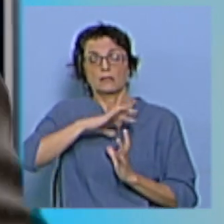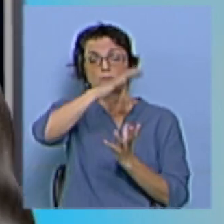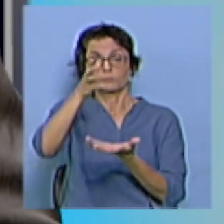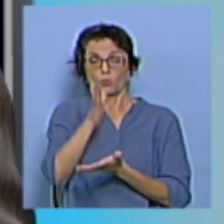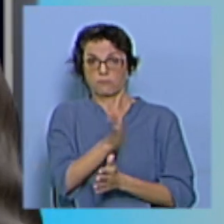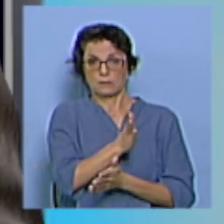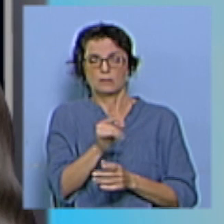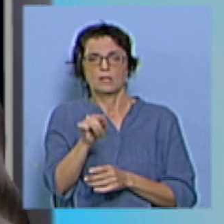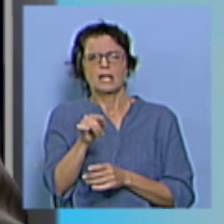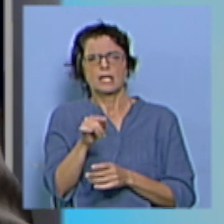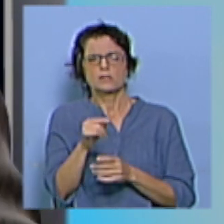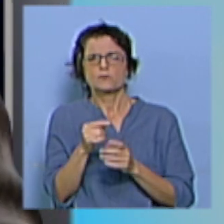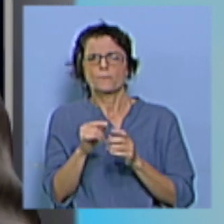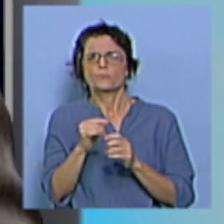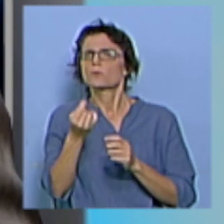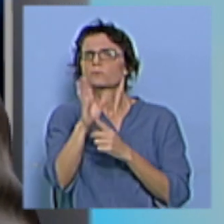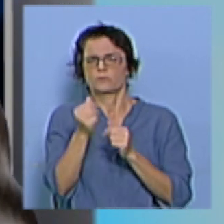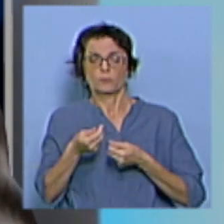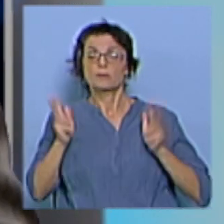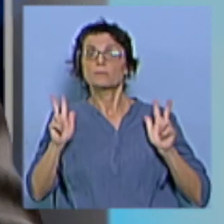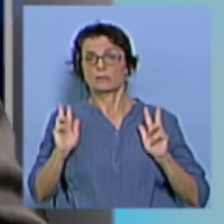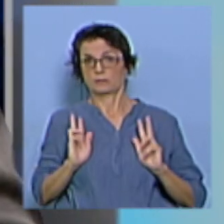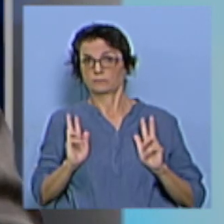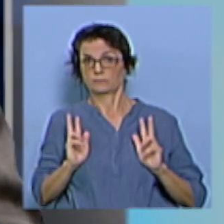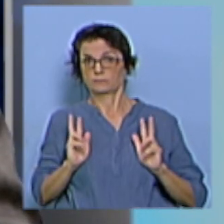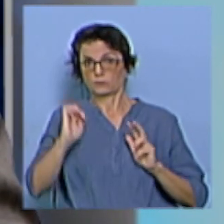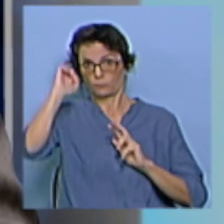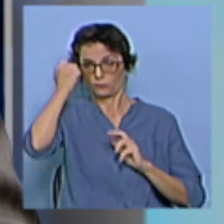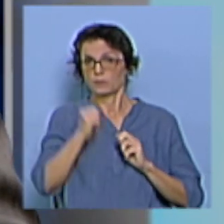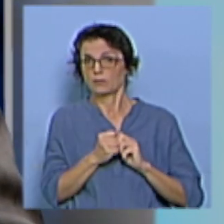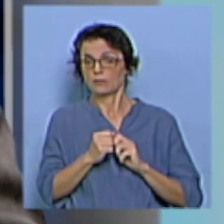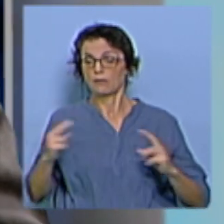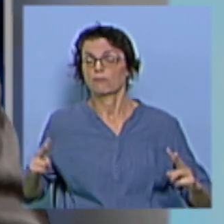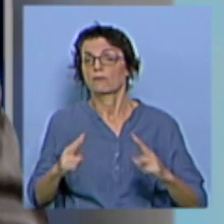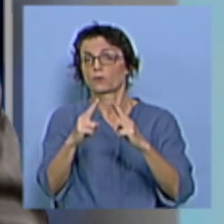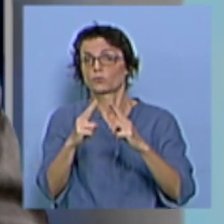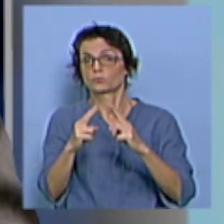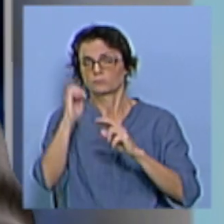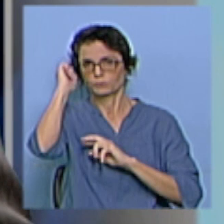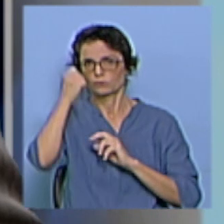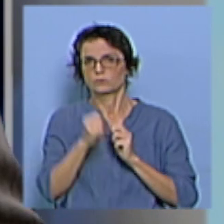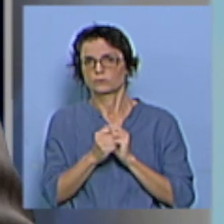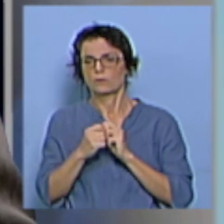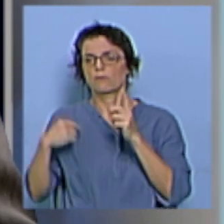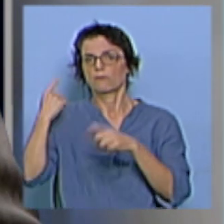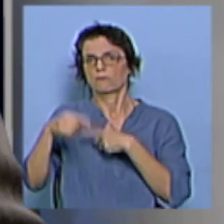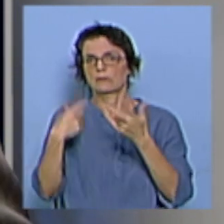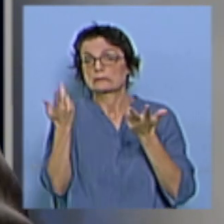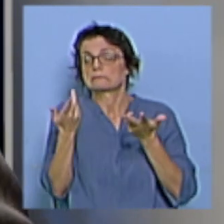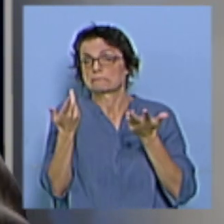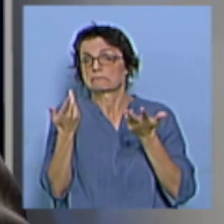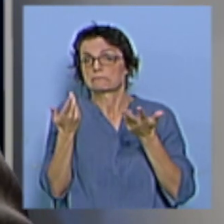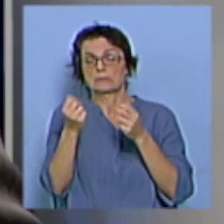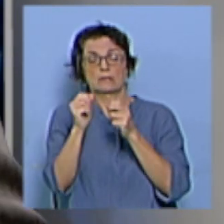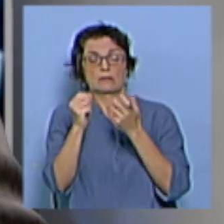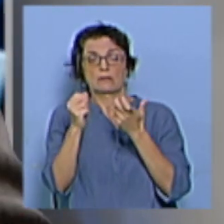em 3 palavras-chave: liberdade, encontro e transcendência. Liberdade no sentido